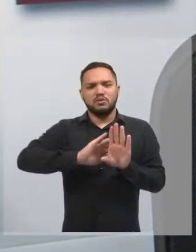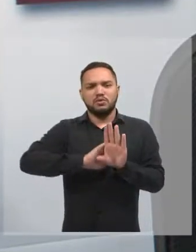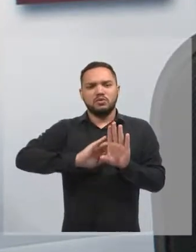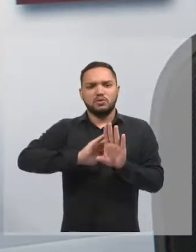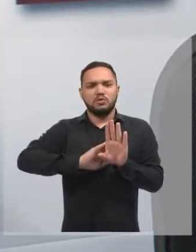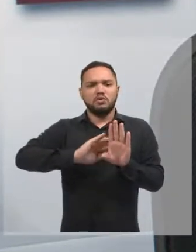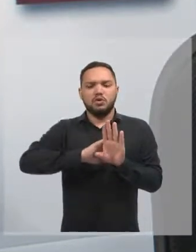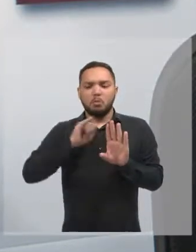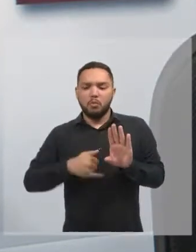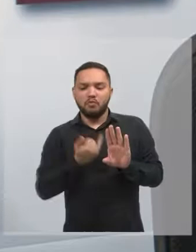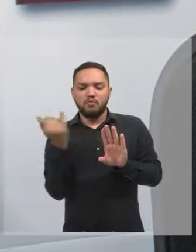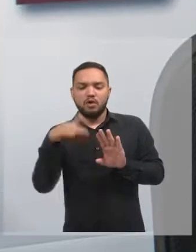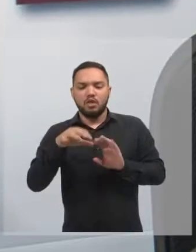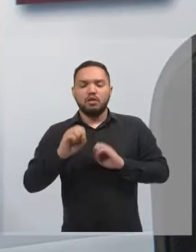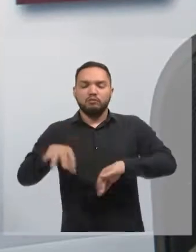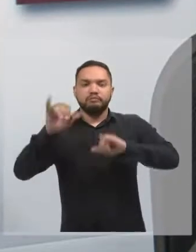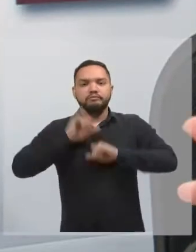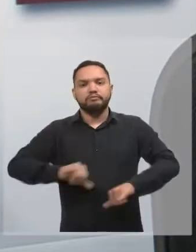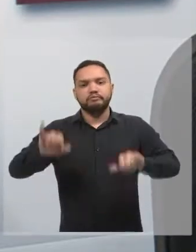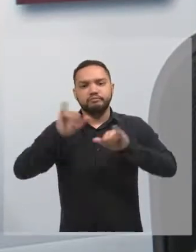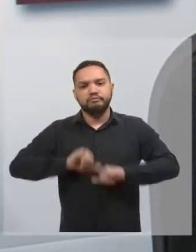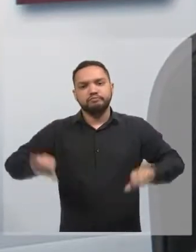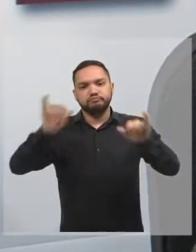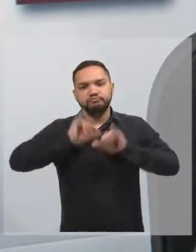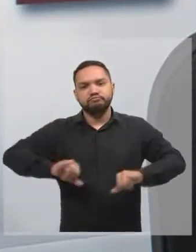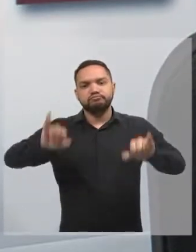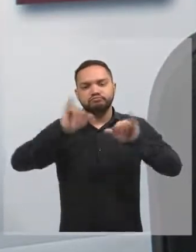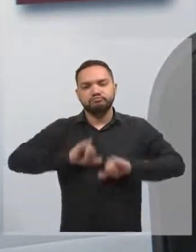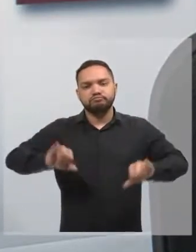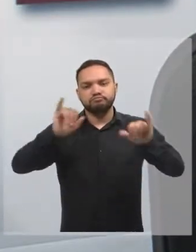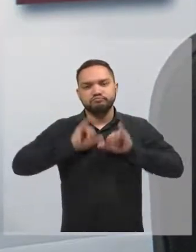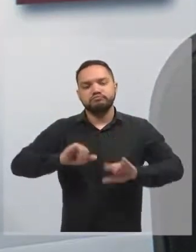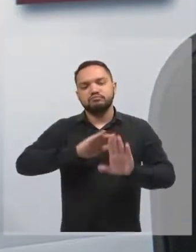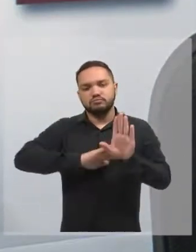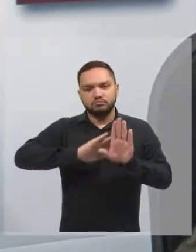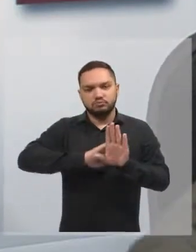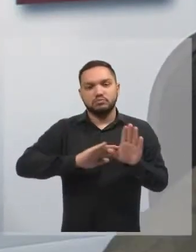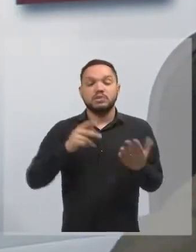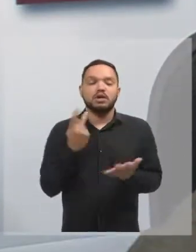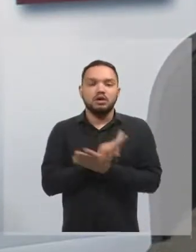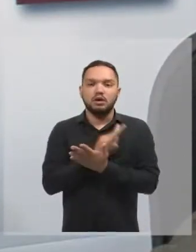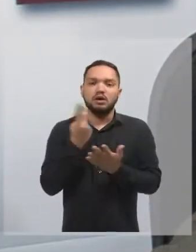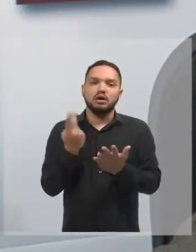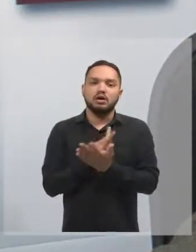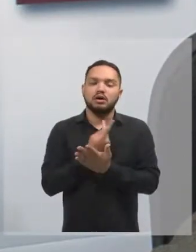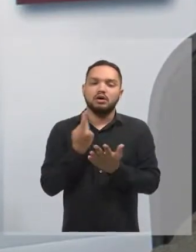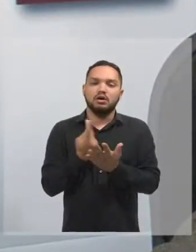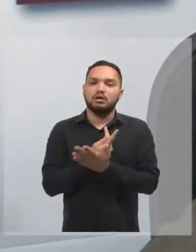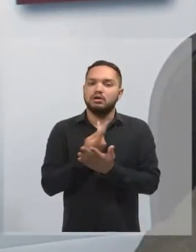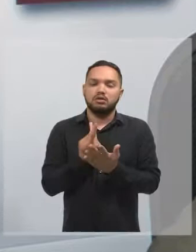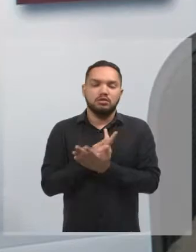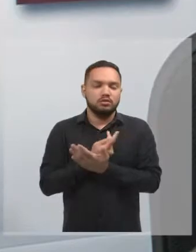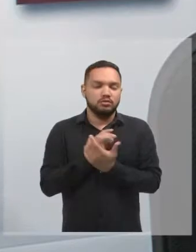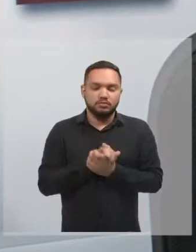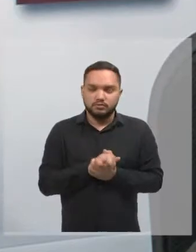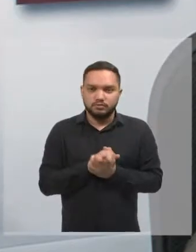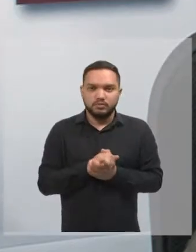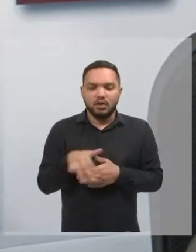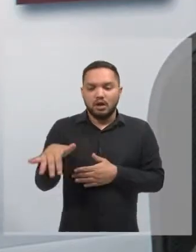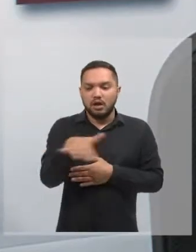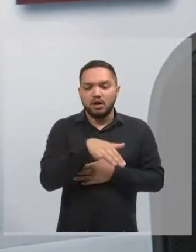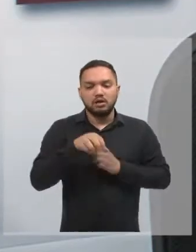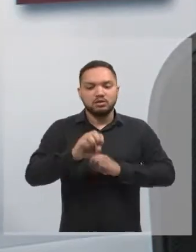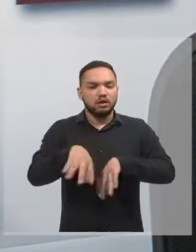num mecanismo de publicidade ou de propagação de ideias ideológicas, que é um erro. Não é o papel na